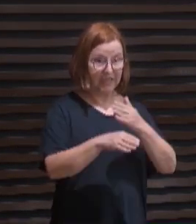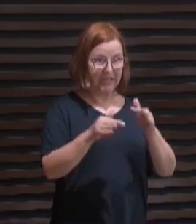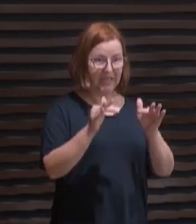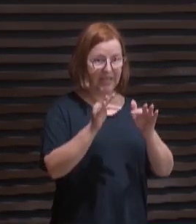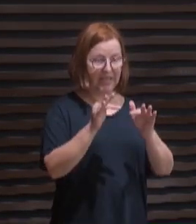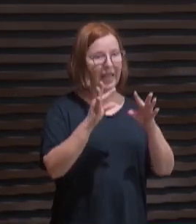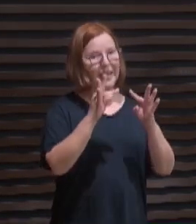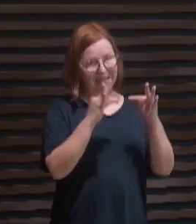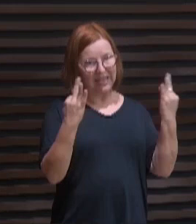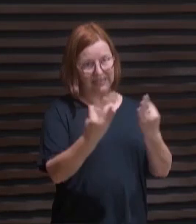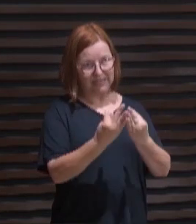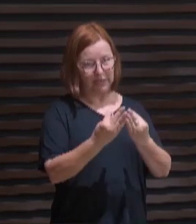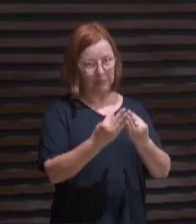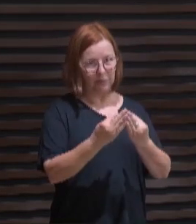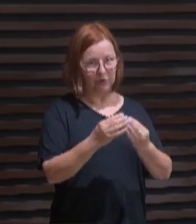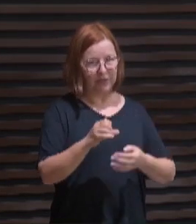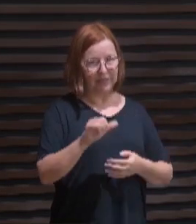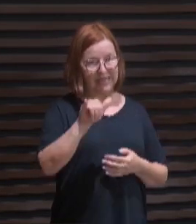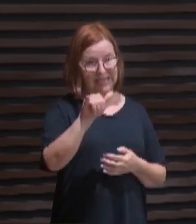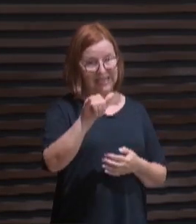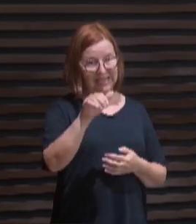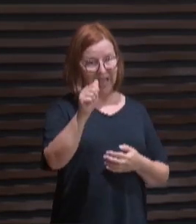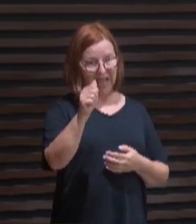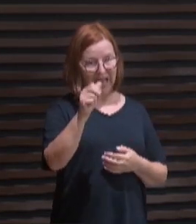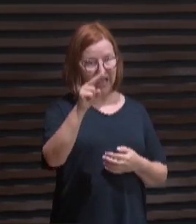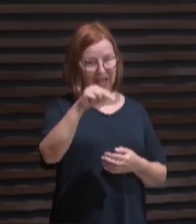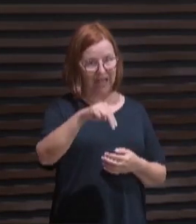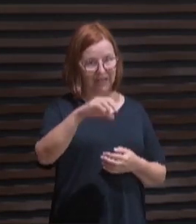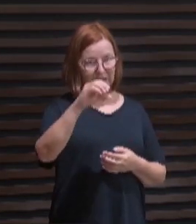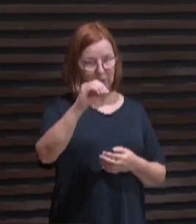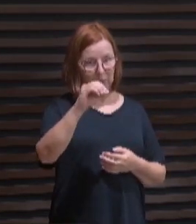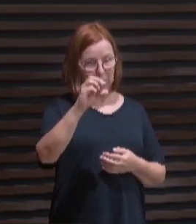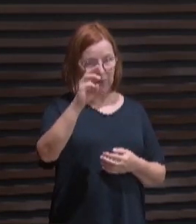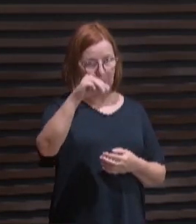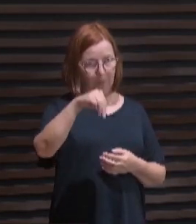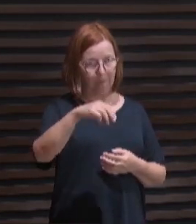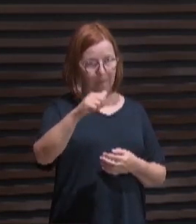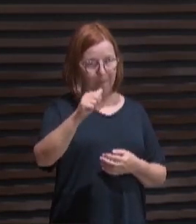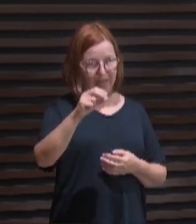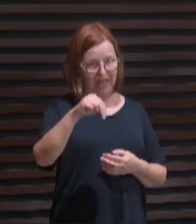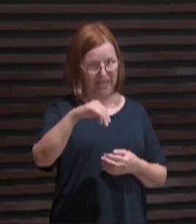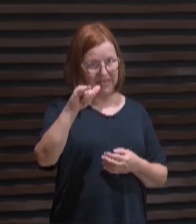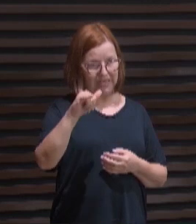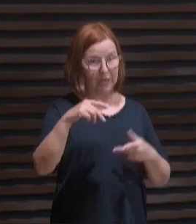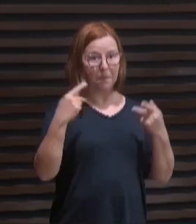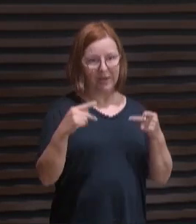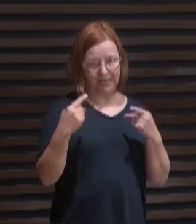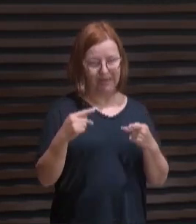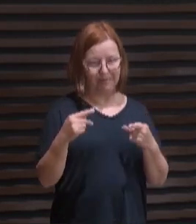Yanomami. Não pode mais pregar. Mas isso vai aumentar e vai